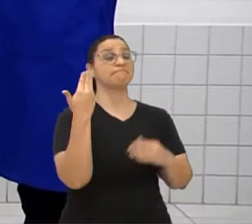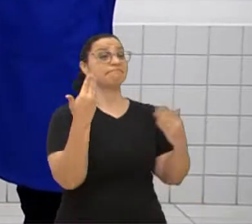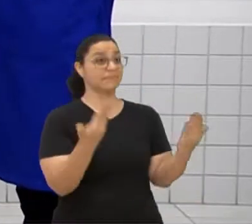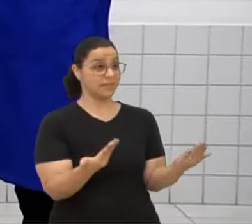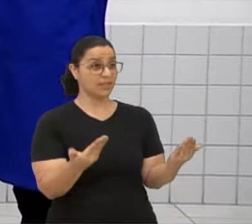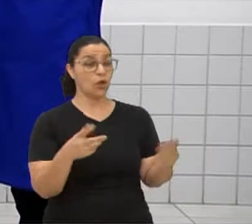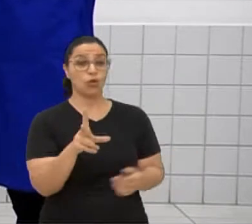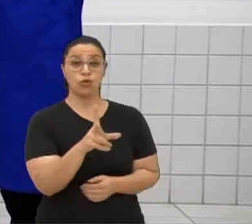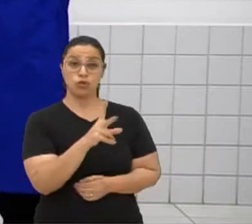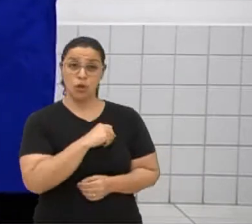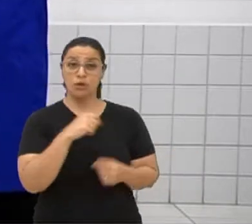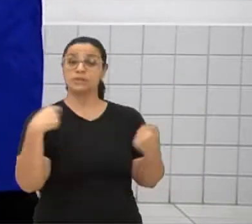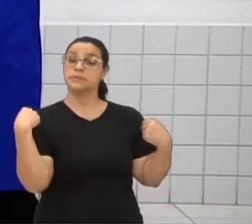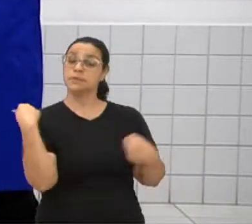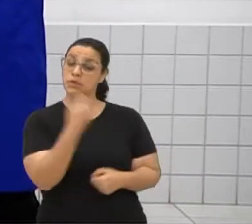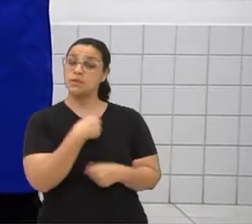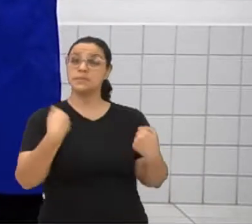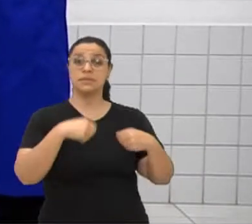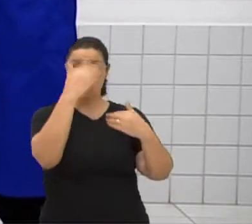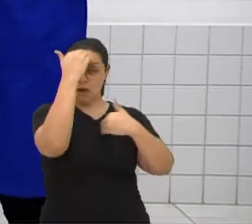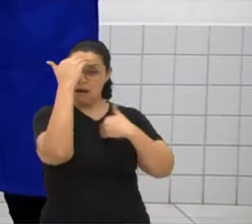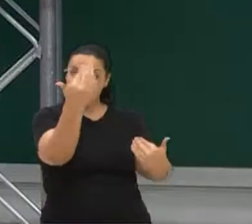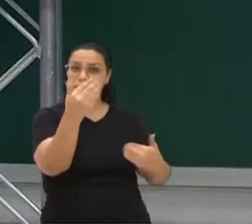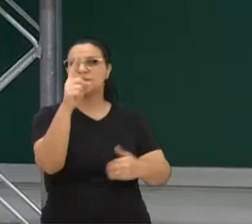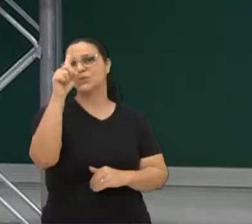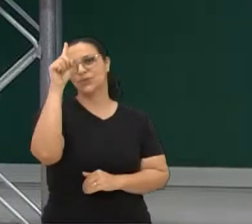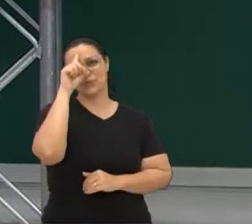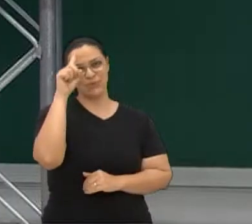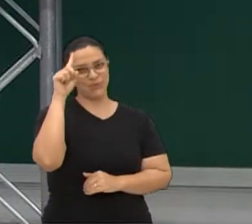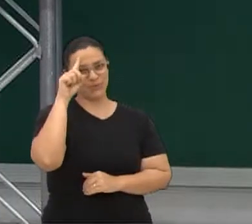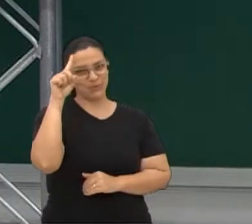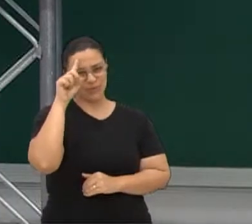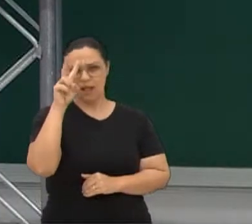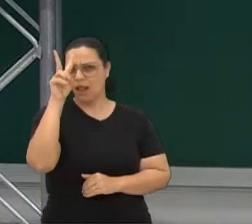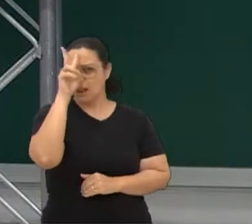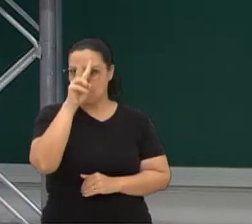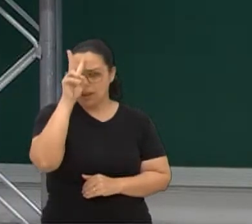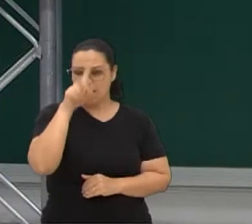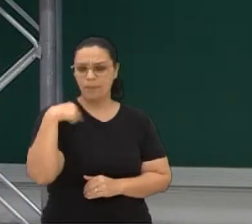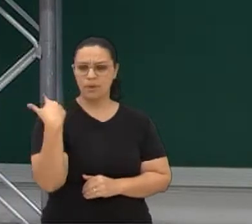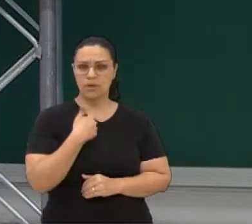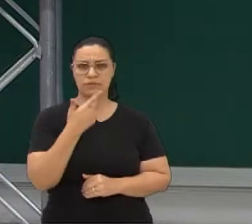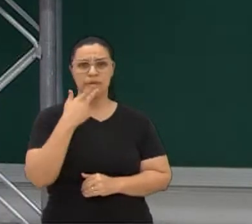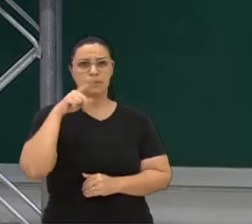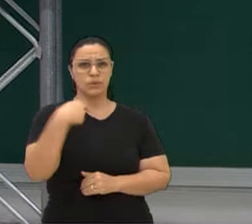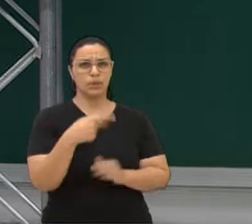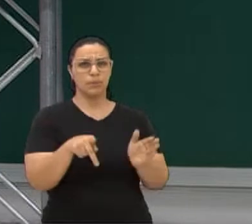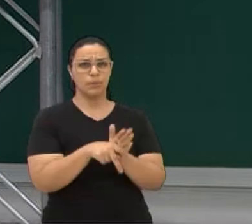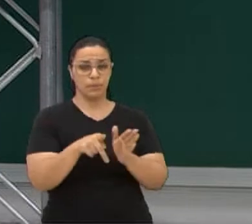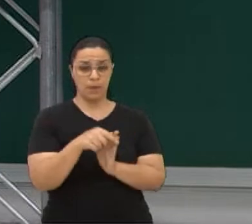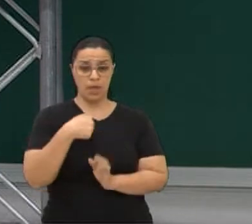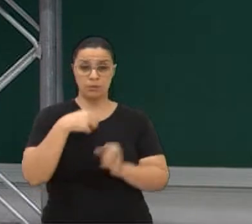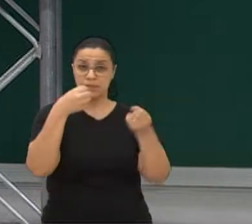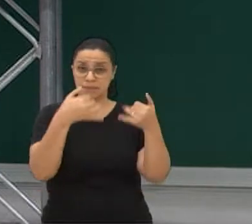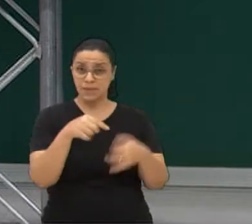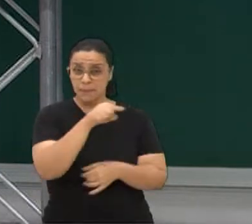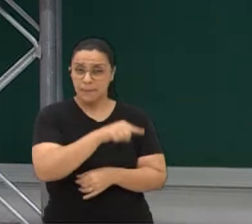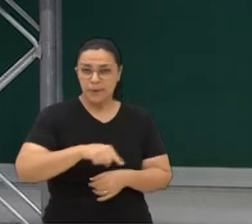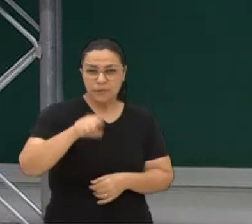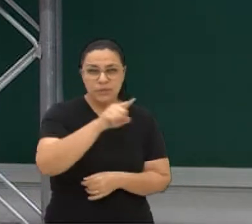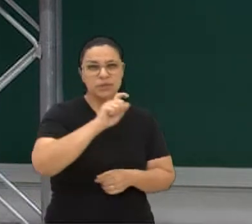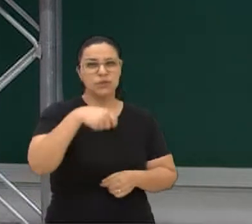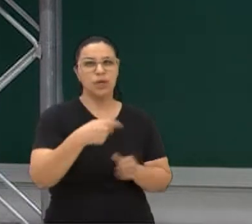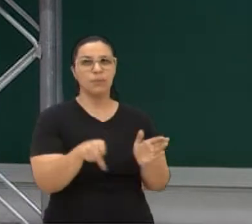que nós devemos ser gratos todos os dias né lembra o que aula passada aqui certinho você falou para